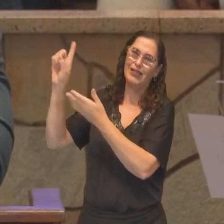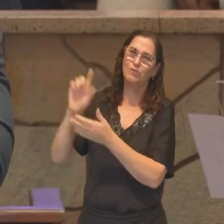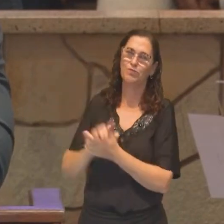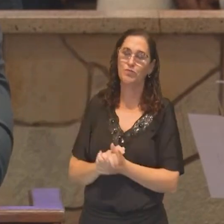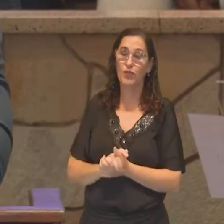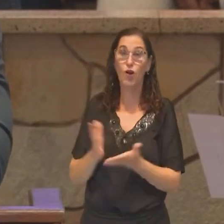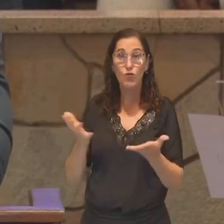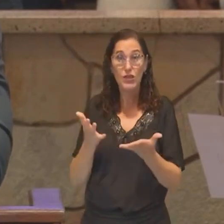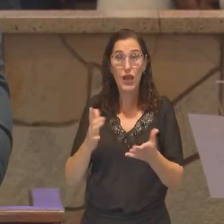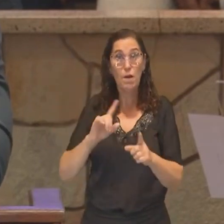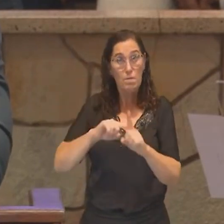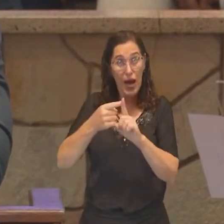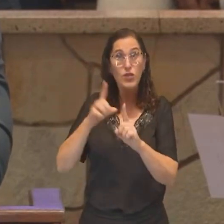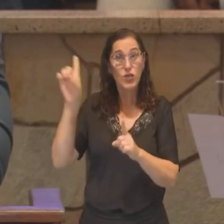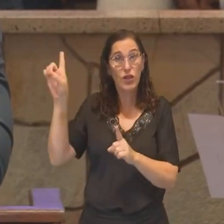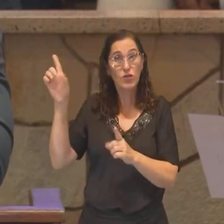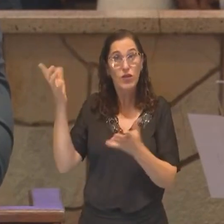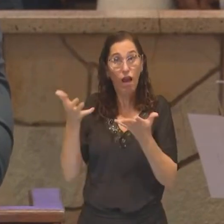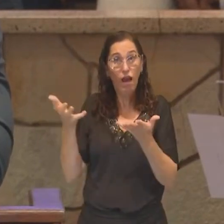Você quer mais de Deus?